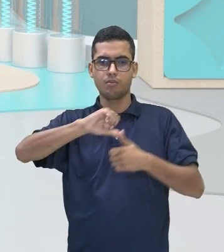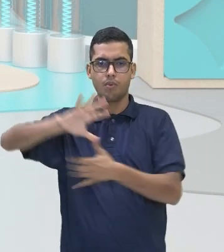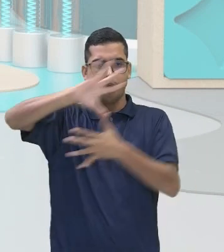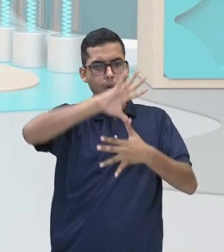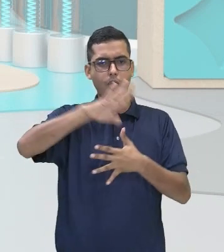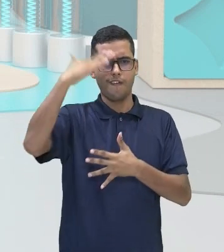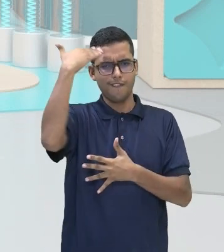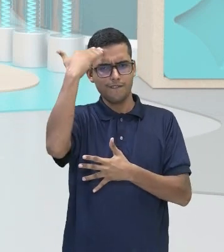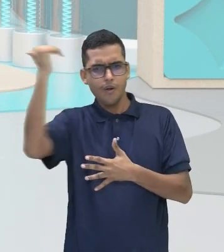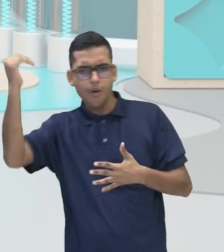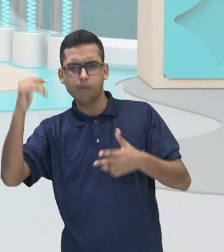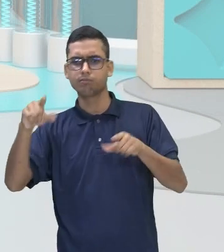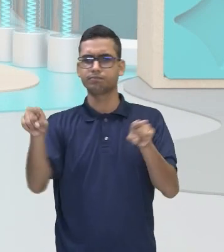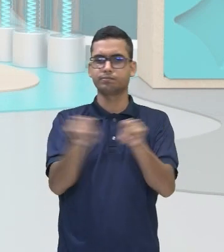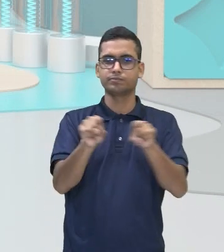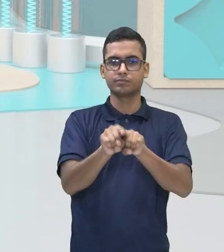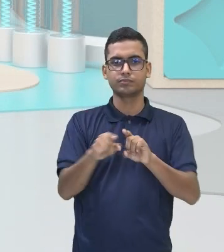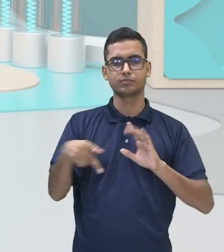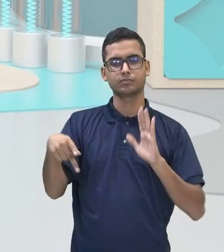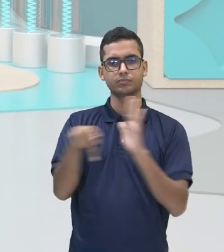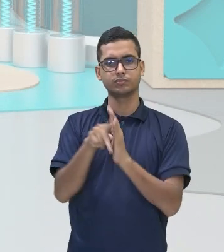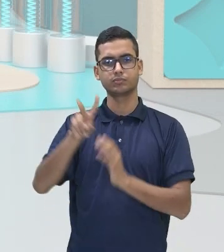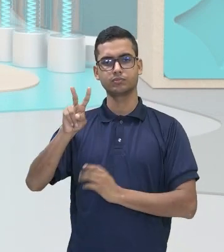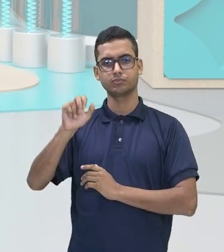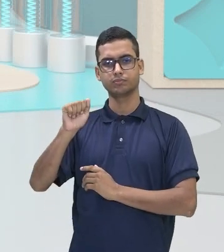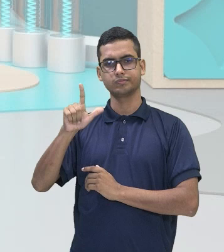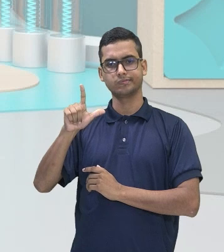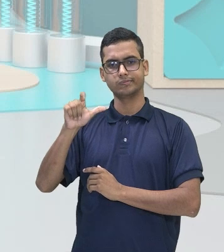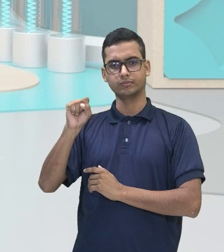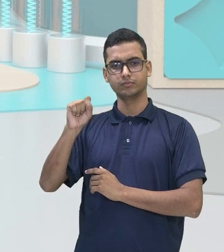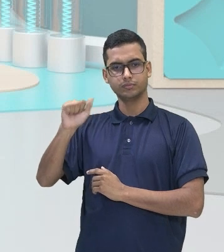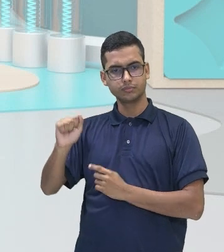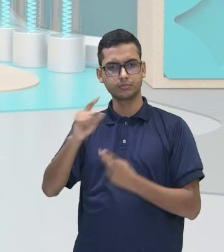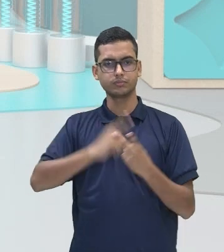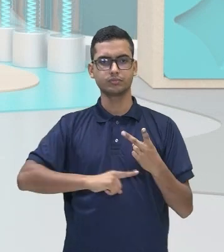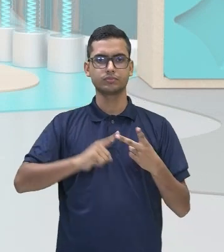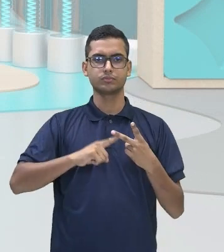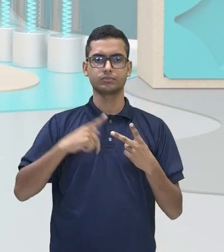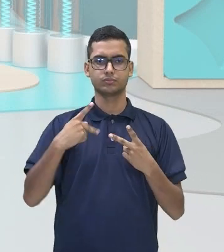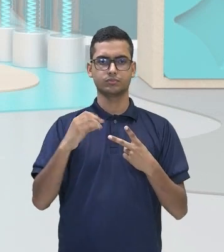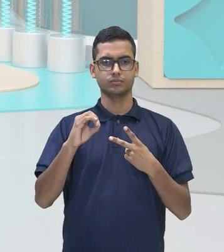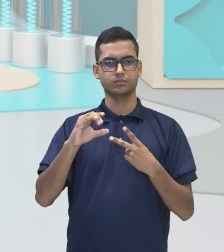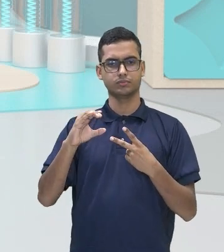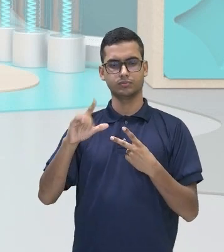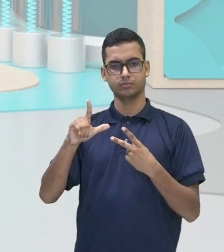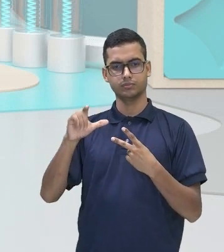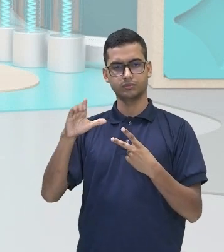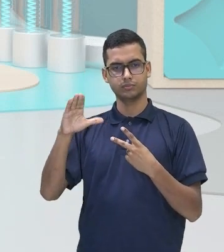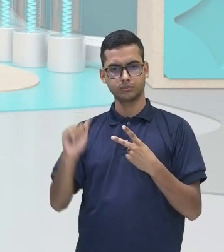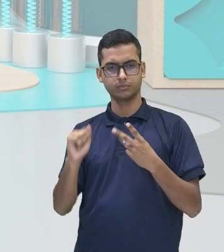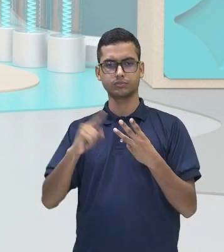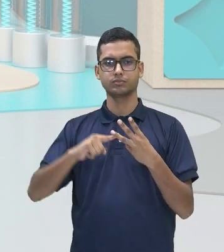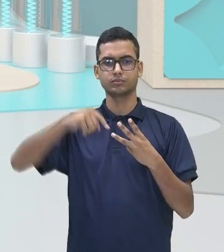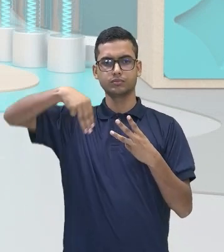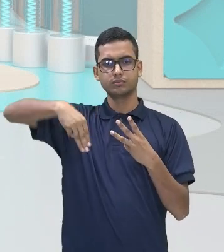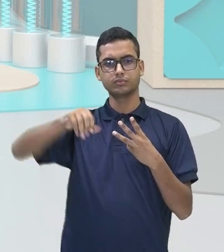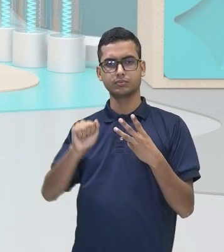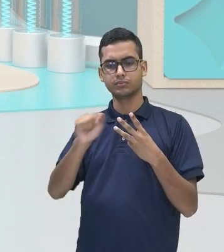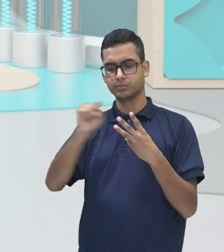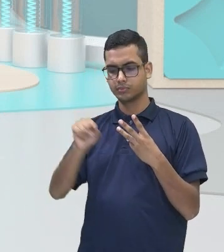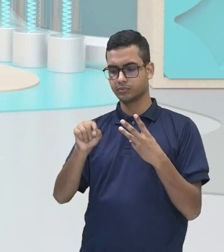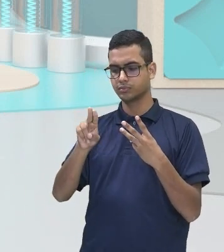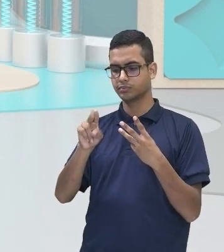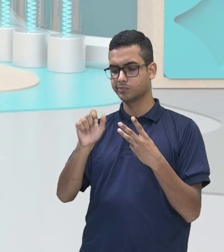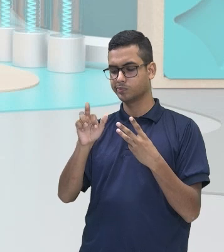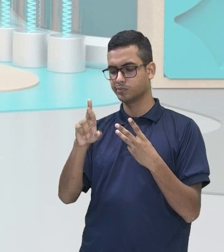incluindo aí a valsa, a polca e a mazurca, ok? São estilos que ganharam